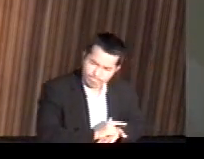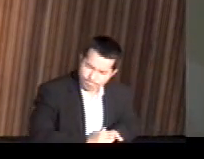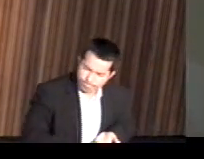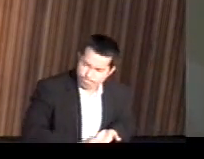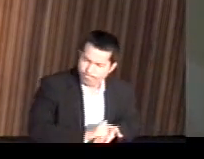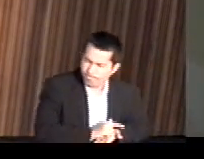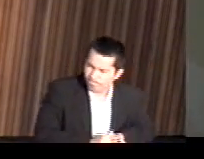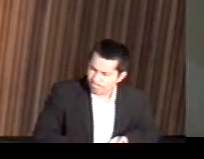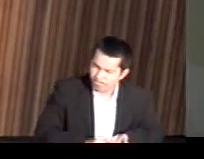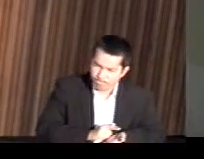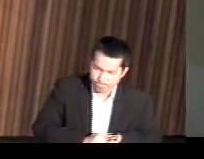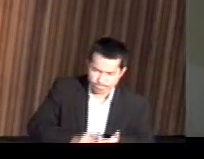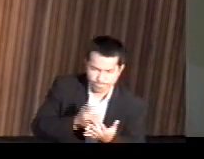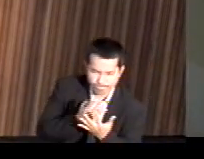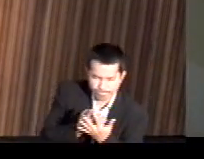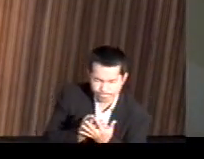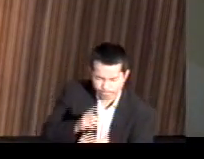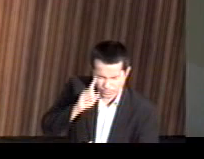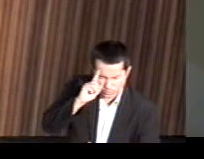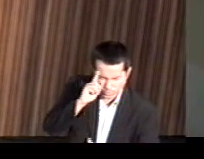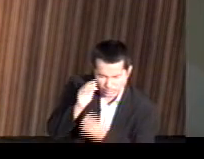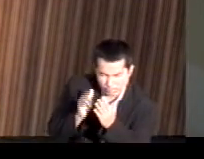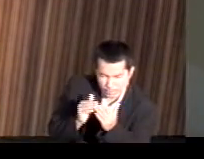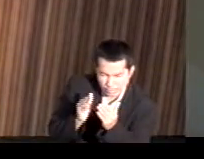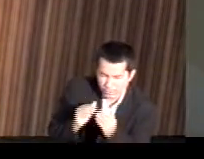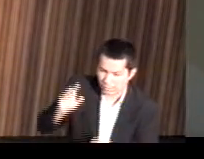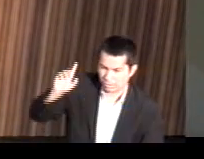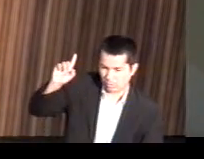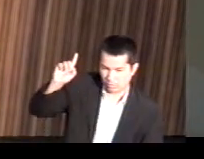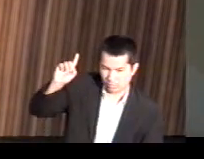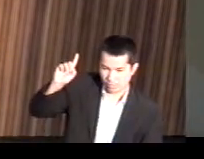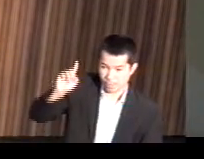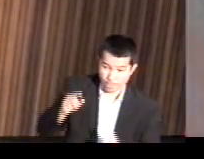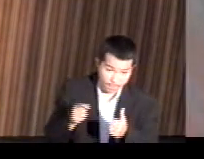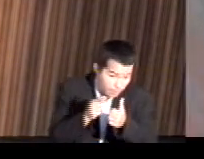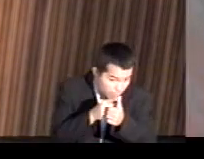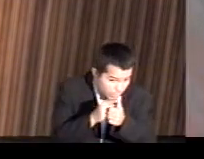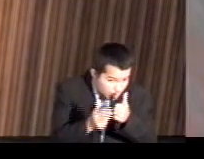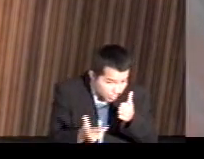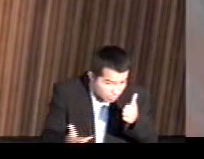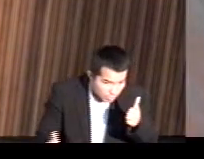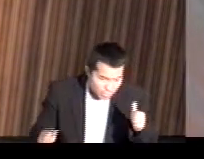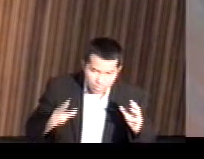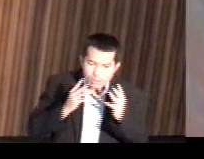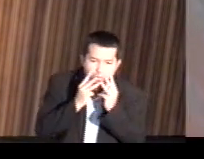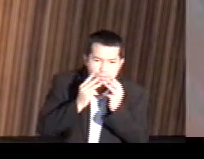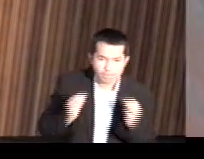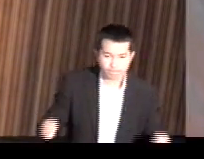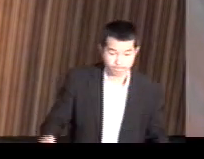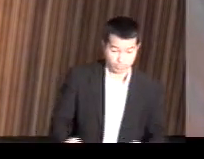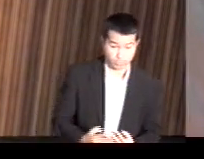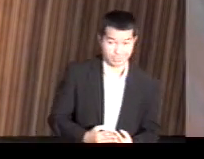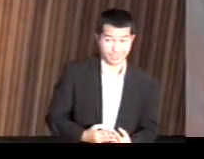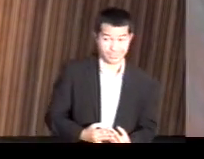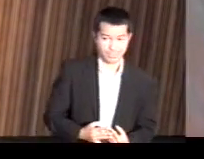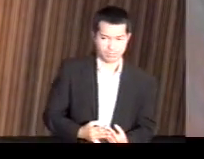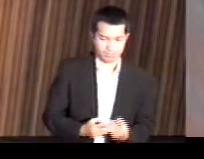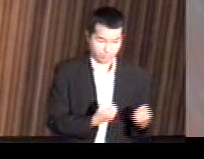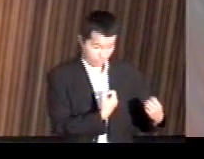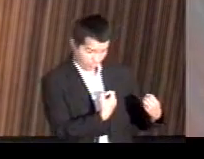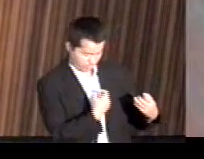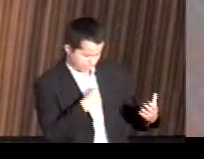rei, Jesus é o rei da justiça. E eu não posso viver a justiça,